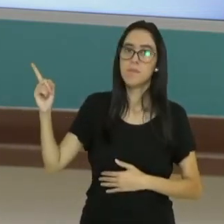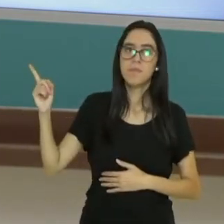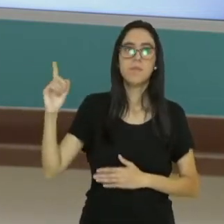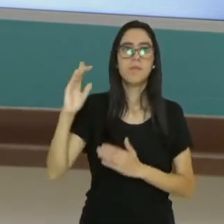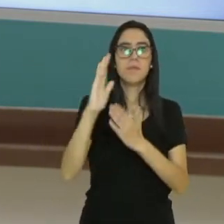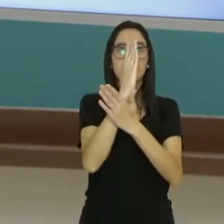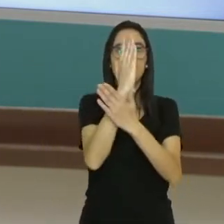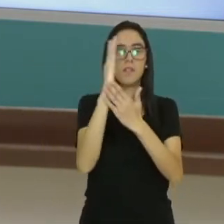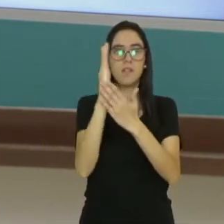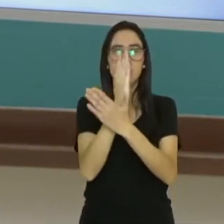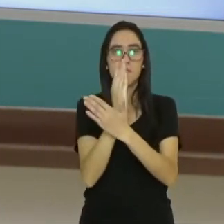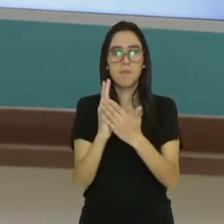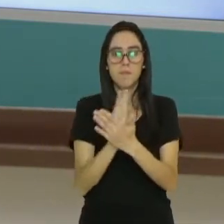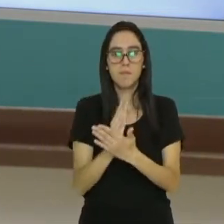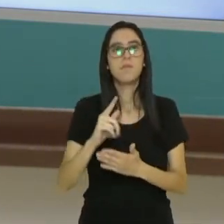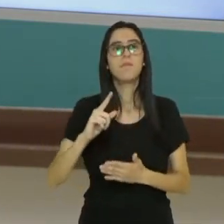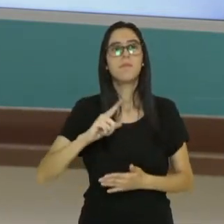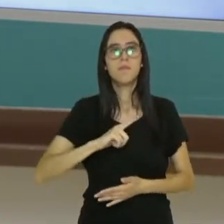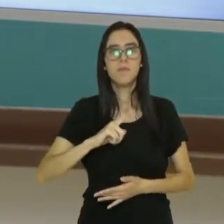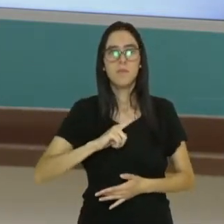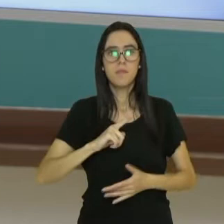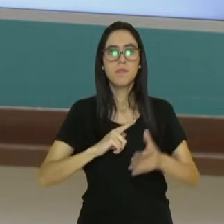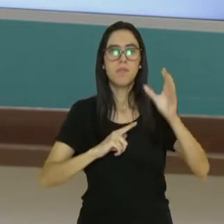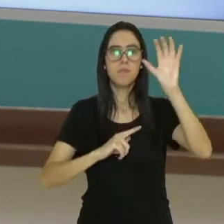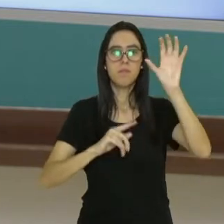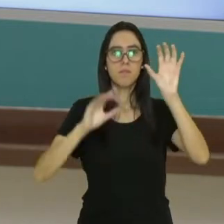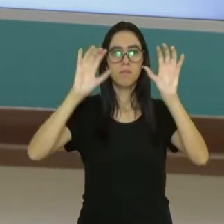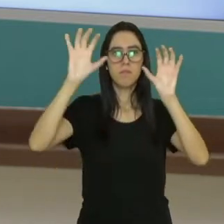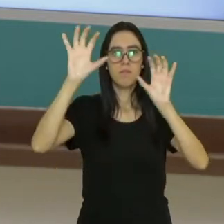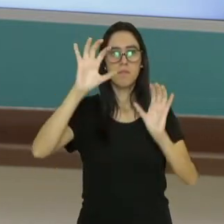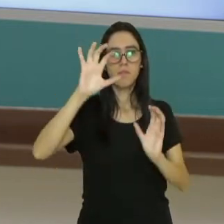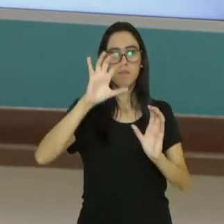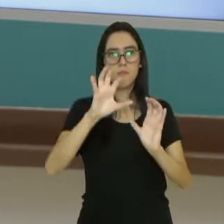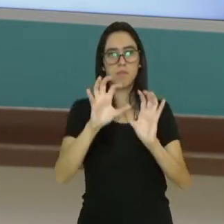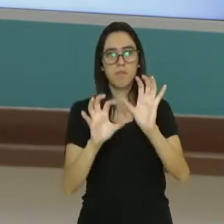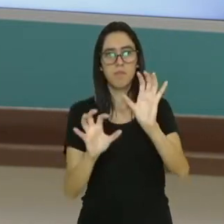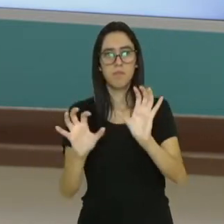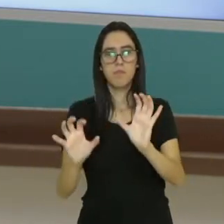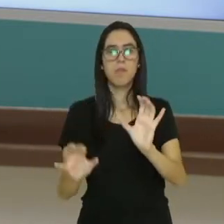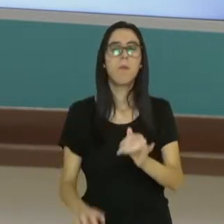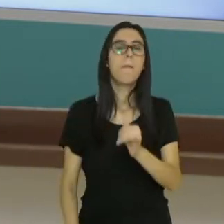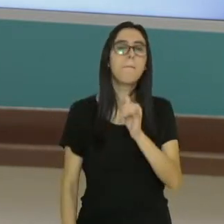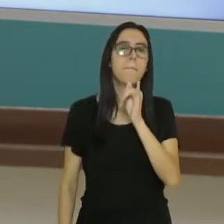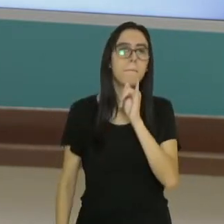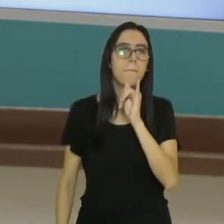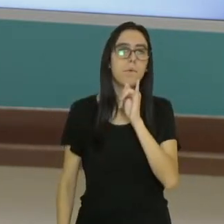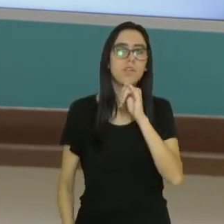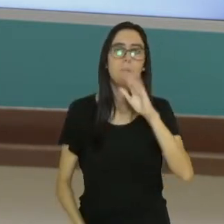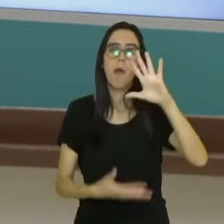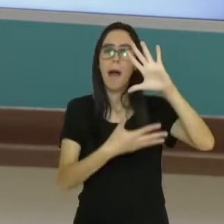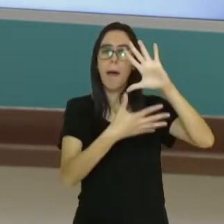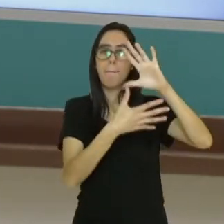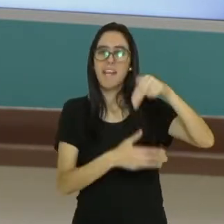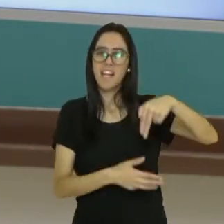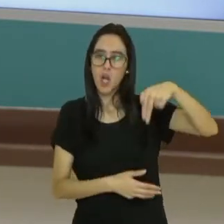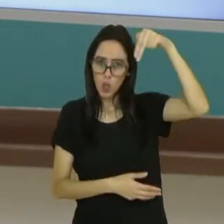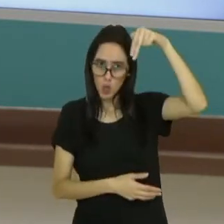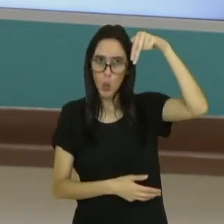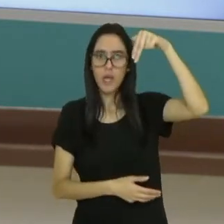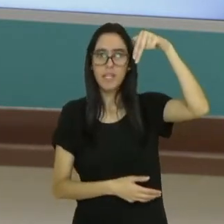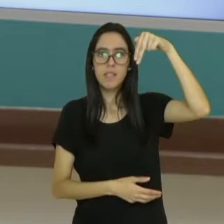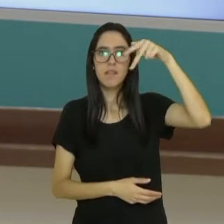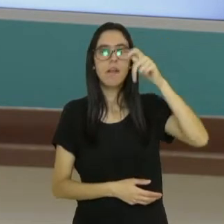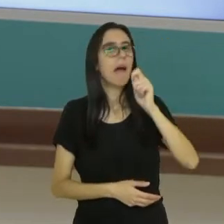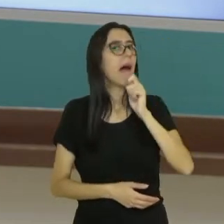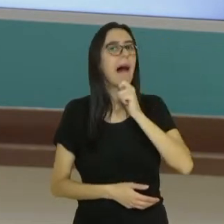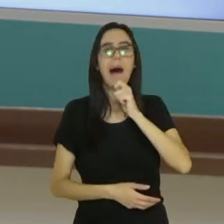a gente tem também onde estavam os continentes. Por exemplo, a América do Norte não era ainda ligada